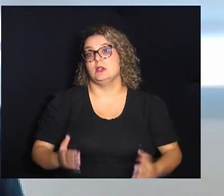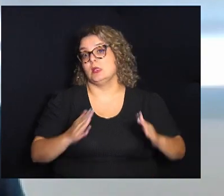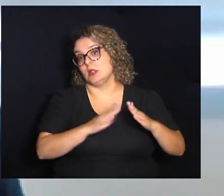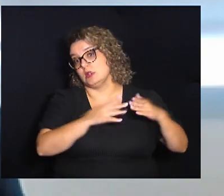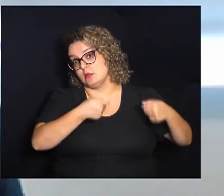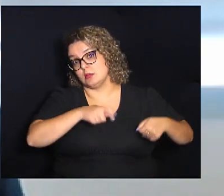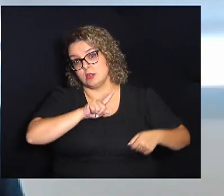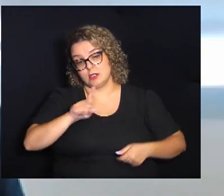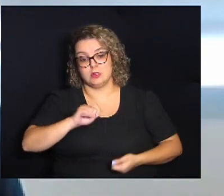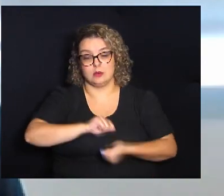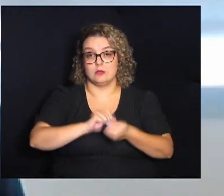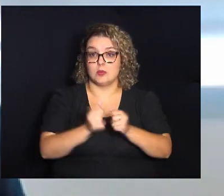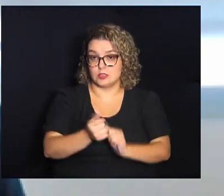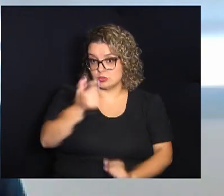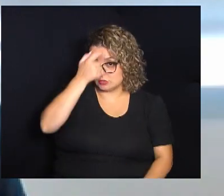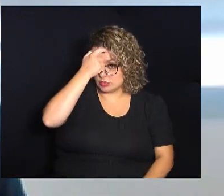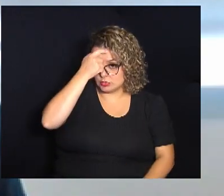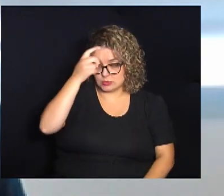nas políticas de conscientização.